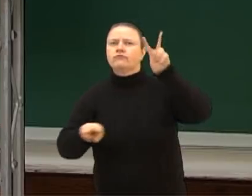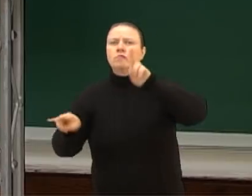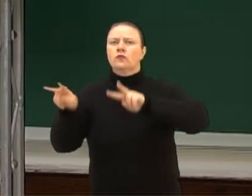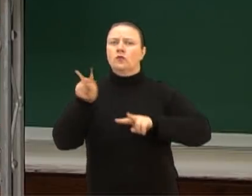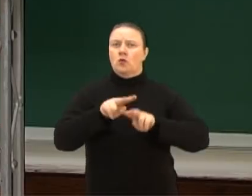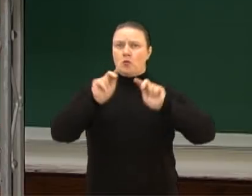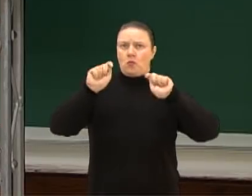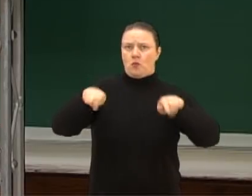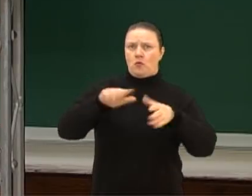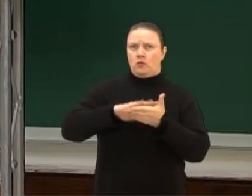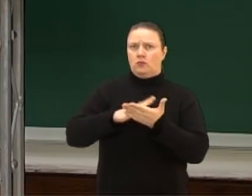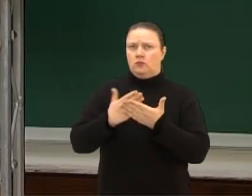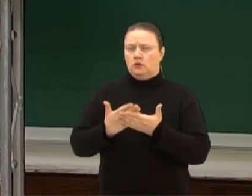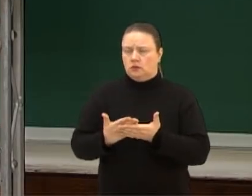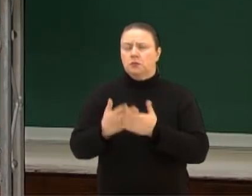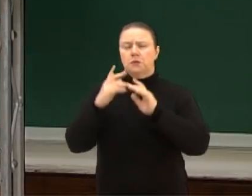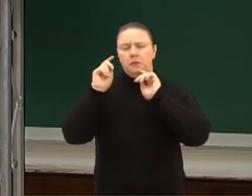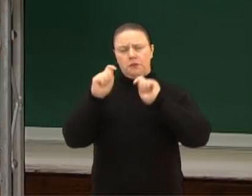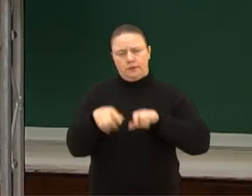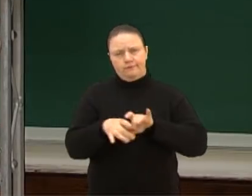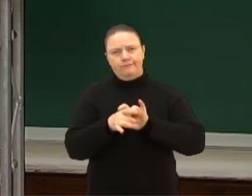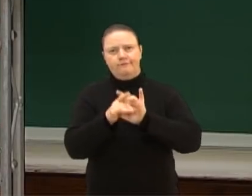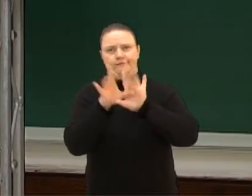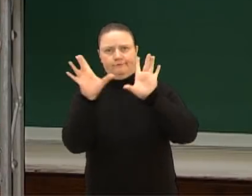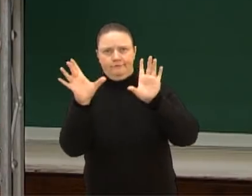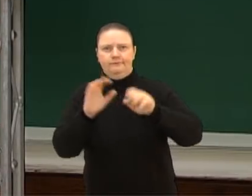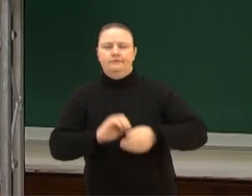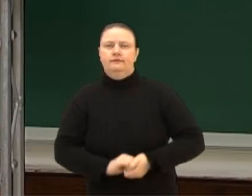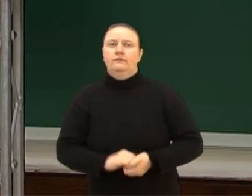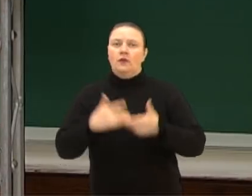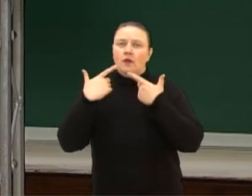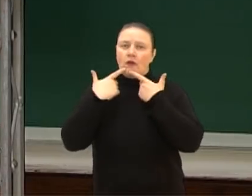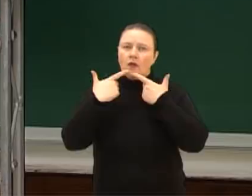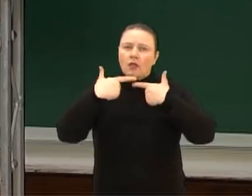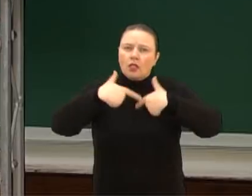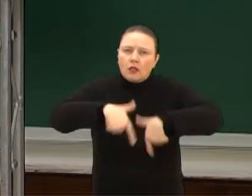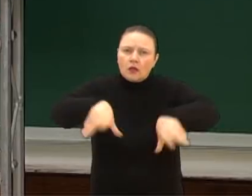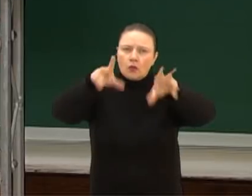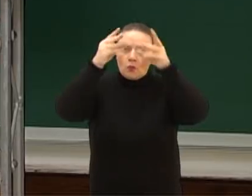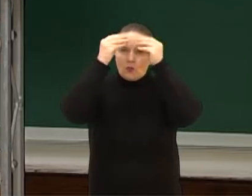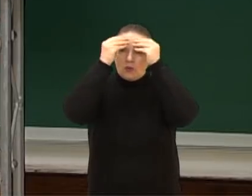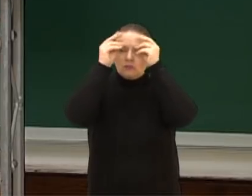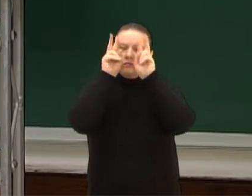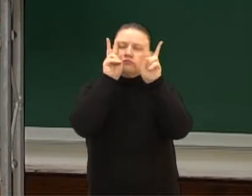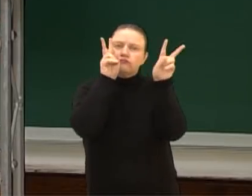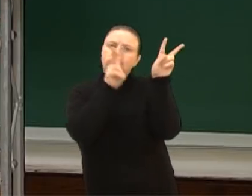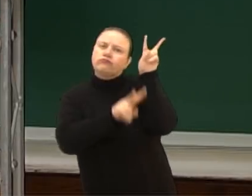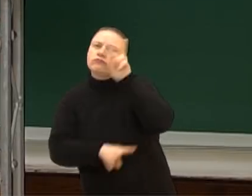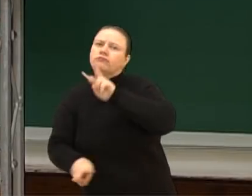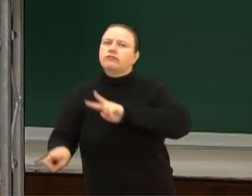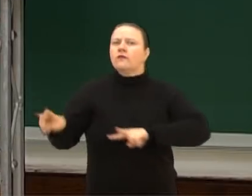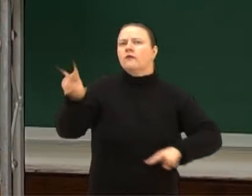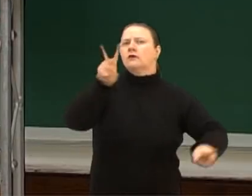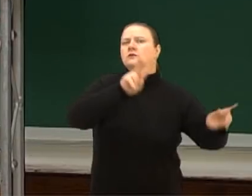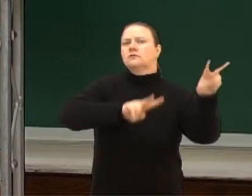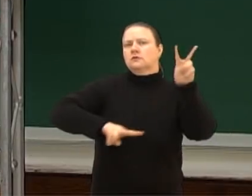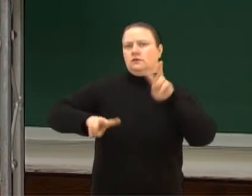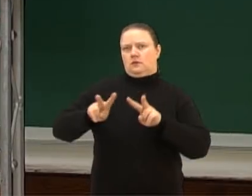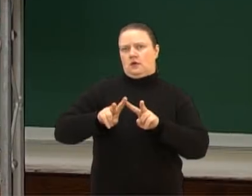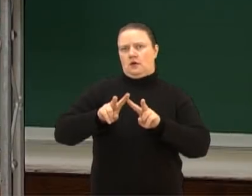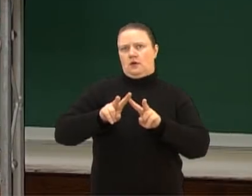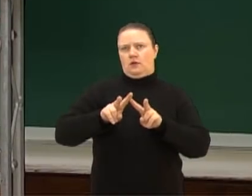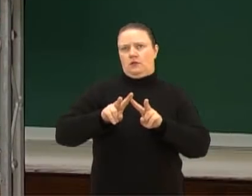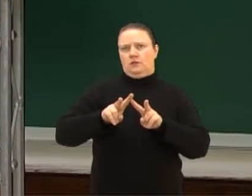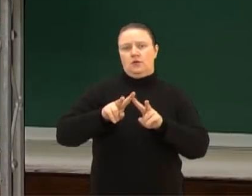pode interpretar, tá bom? A linguagem, ela é visual, é uma linguagem não verbal, tá bom? Ela depende